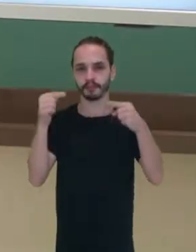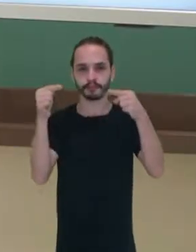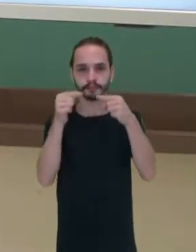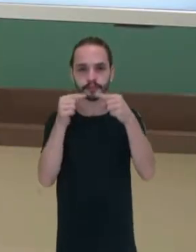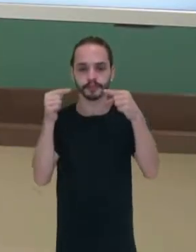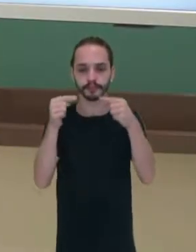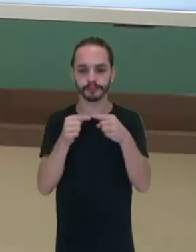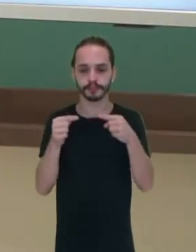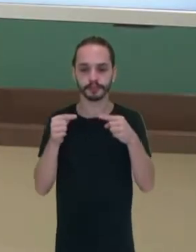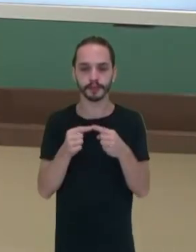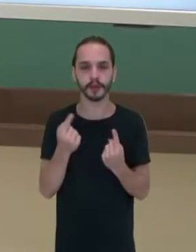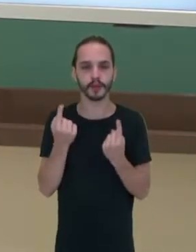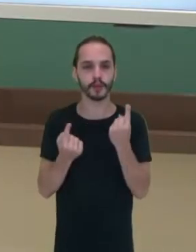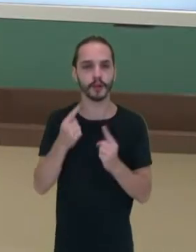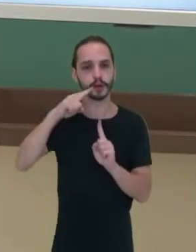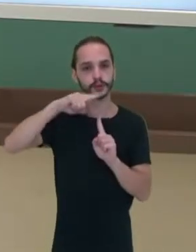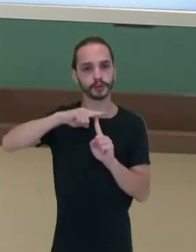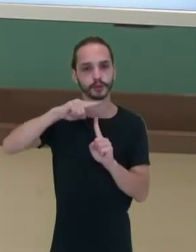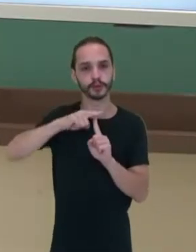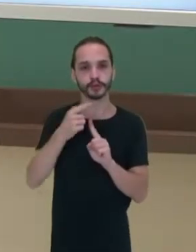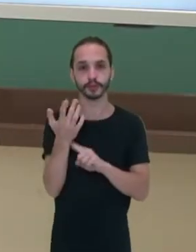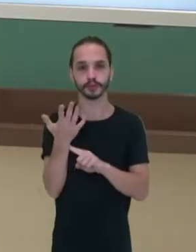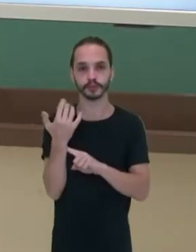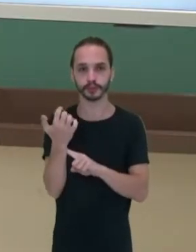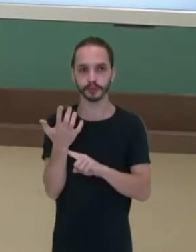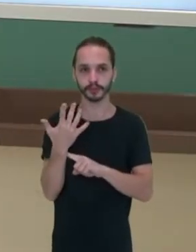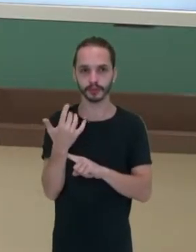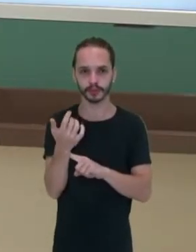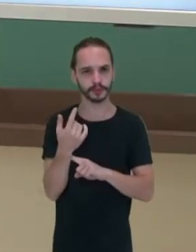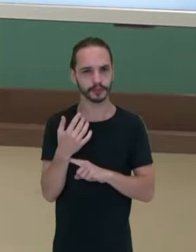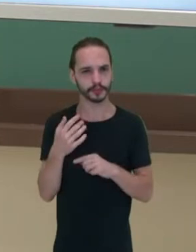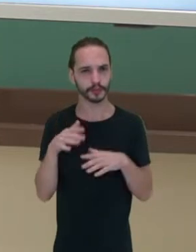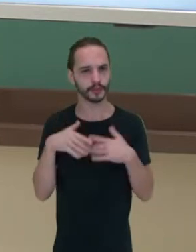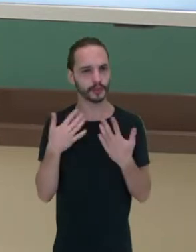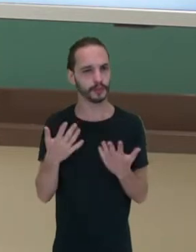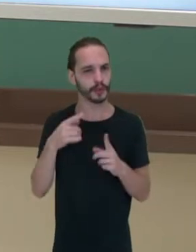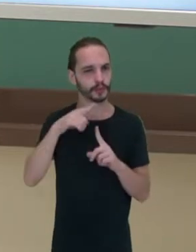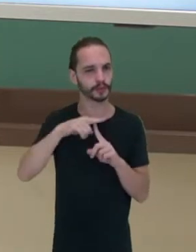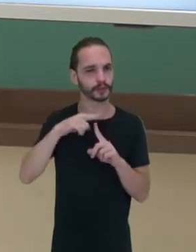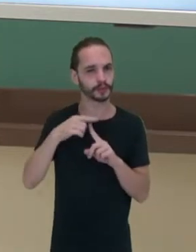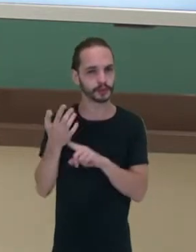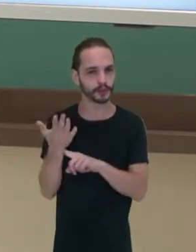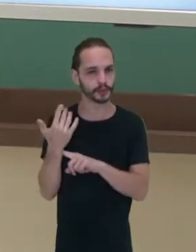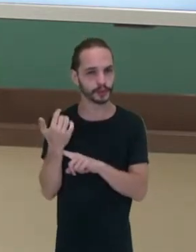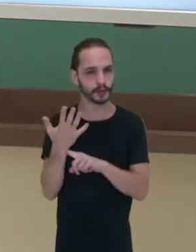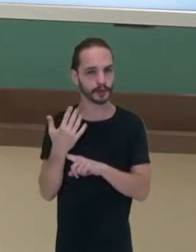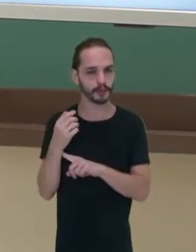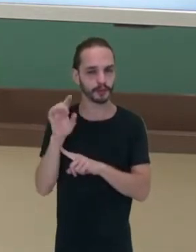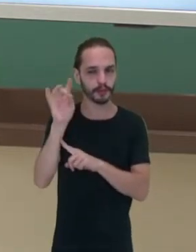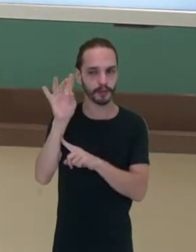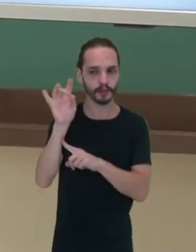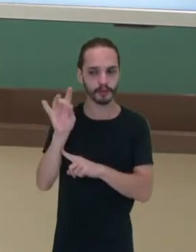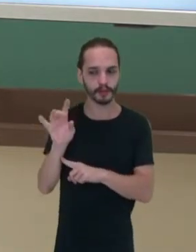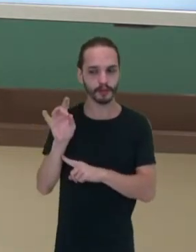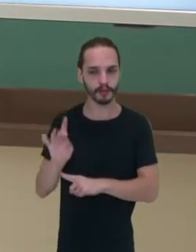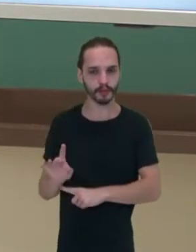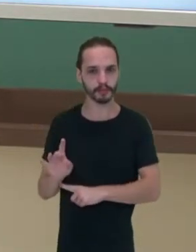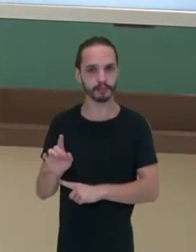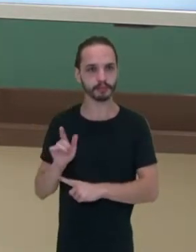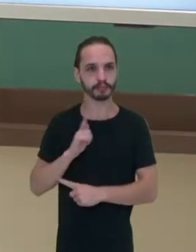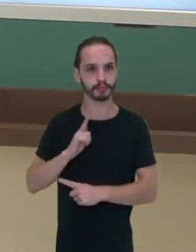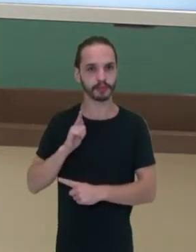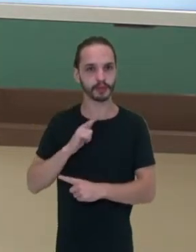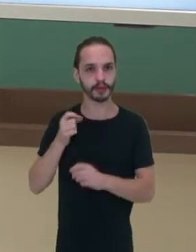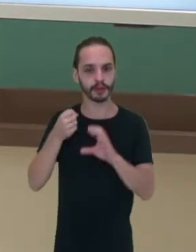correspondem a que tipo de alga? Quais são as algas? Que tipo de algas que